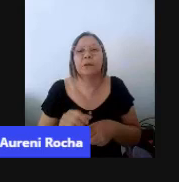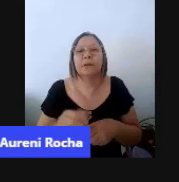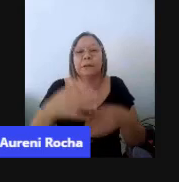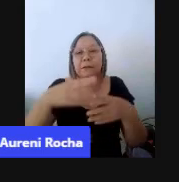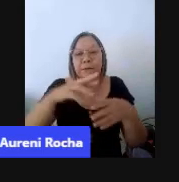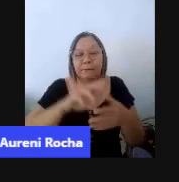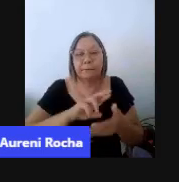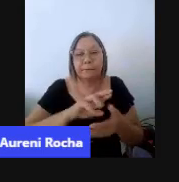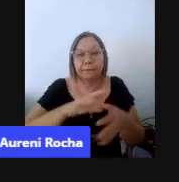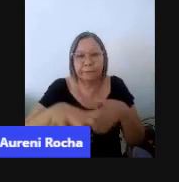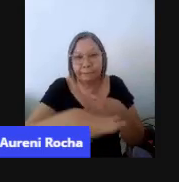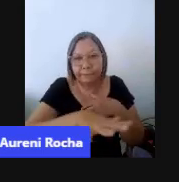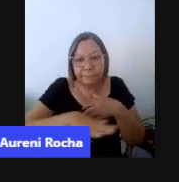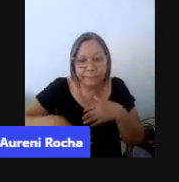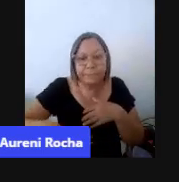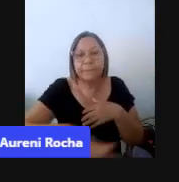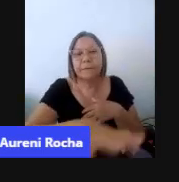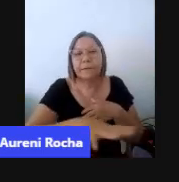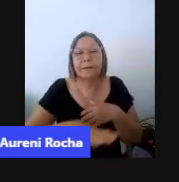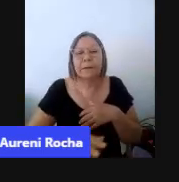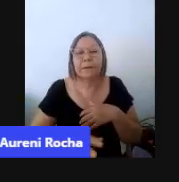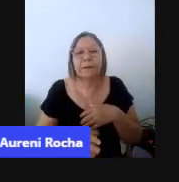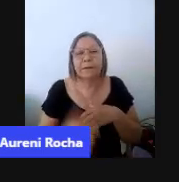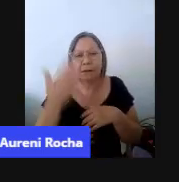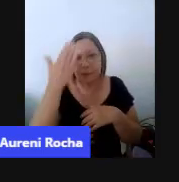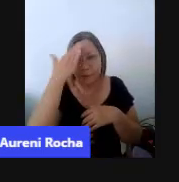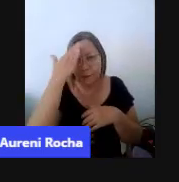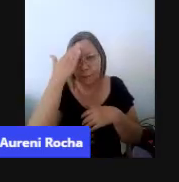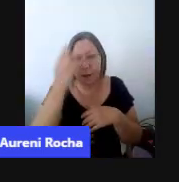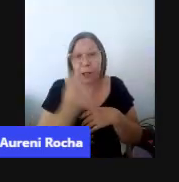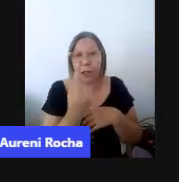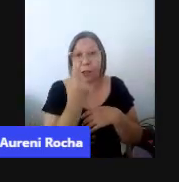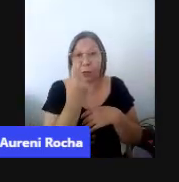sabia que um Tatu Canastra precisa de